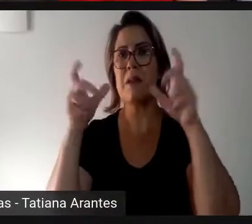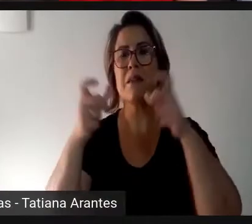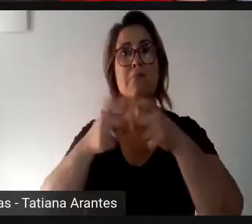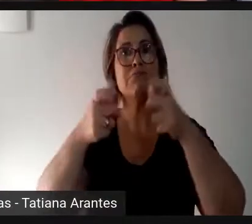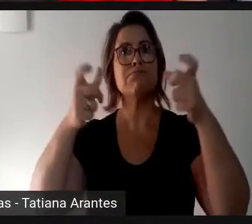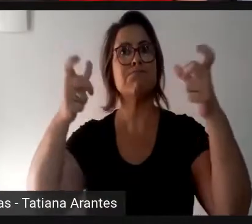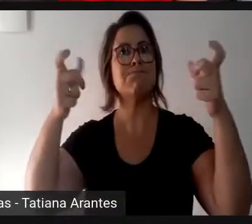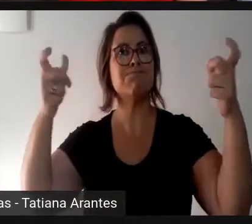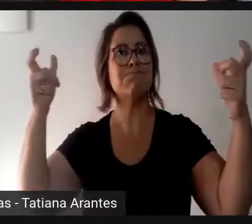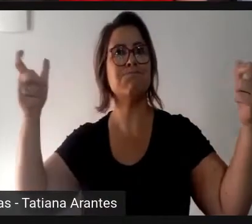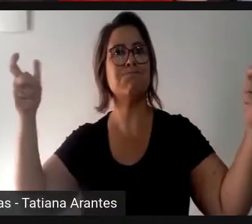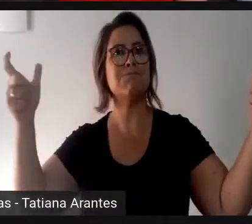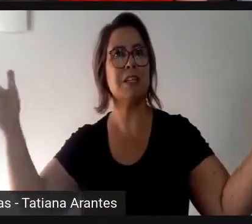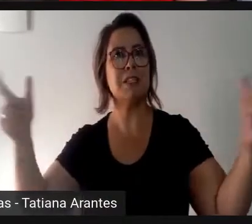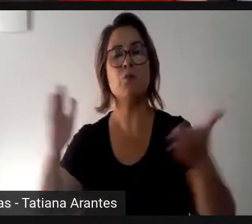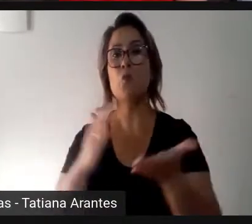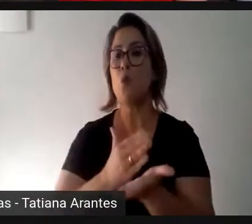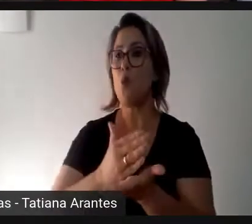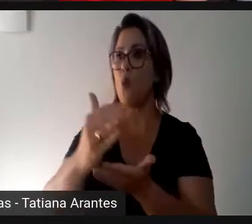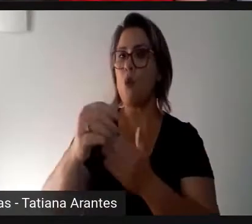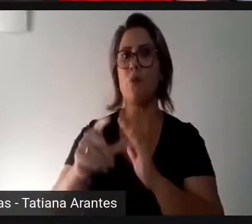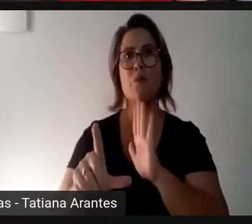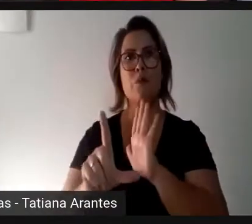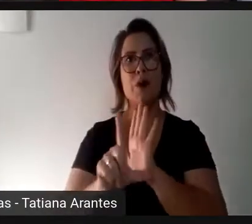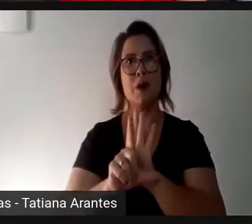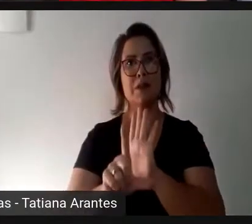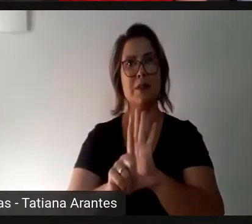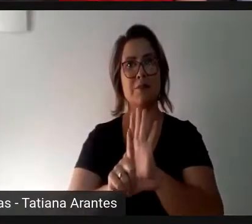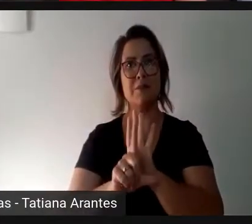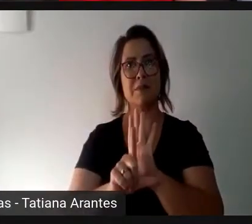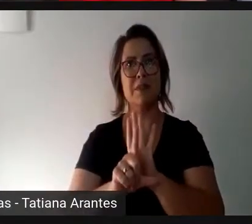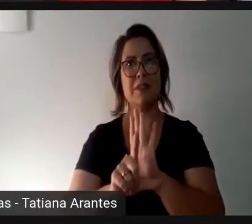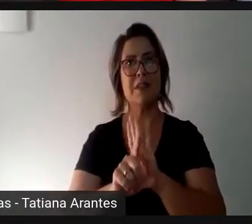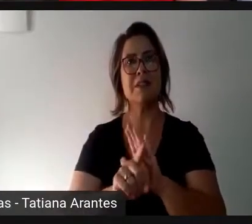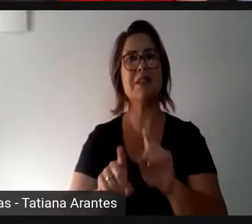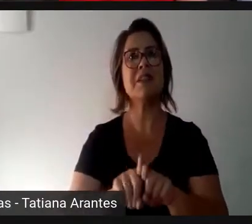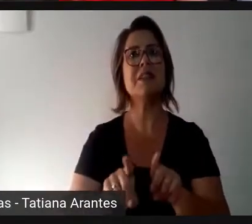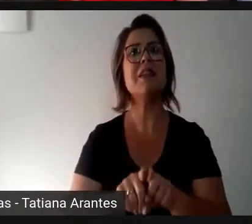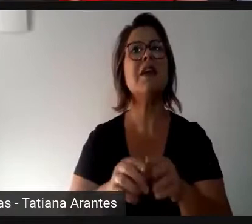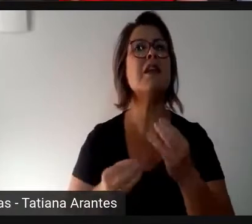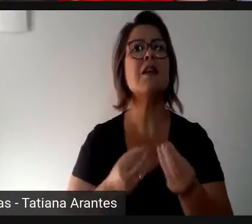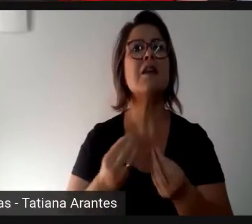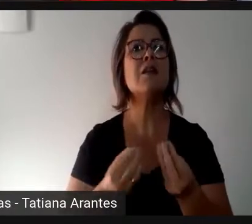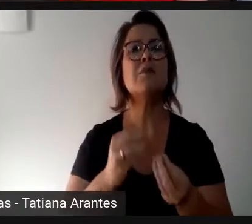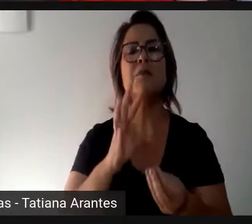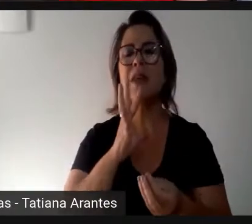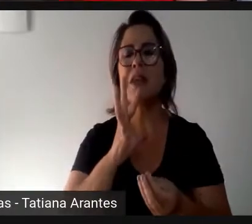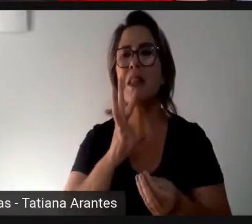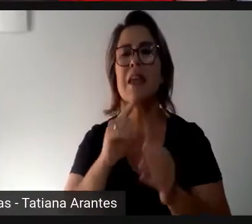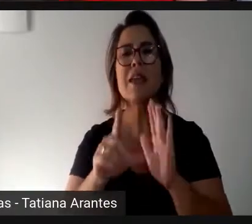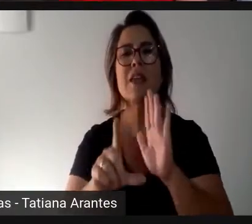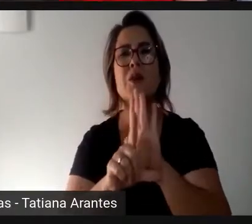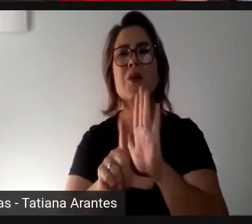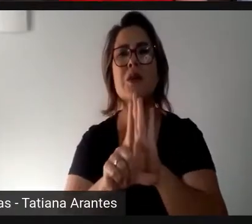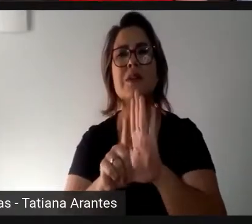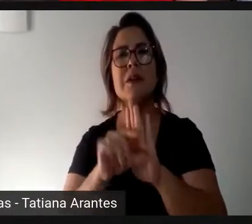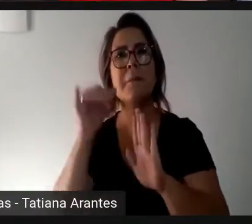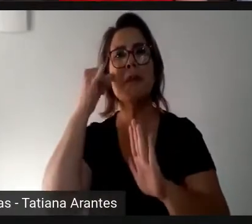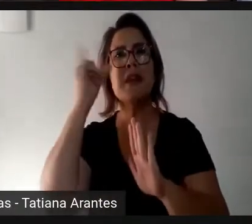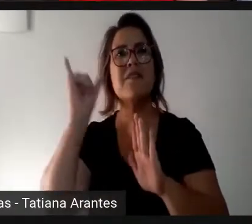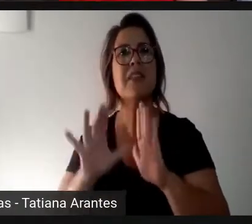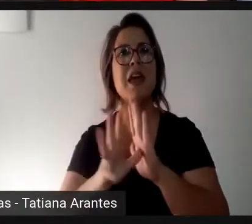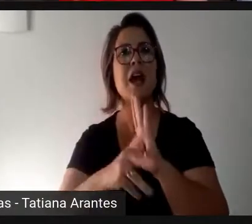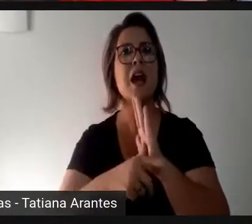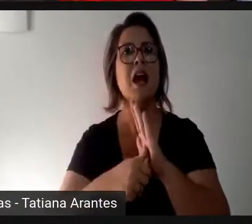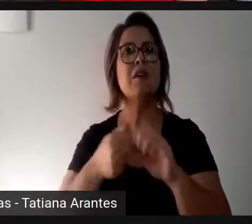desde a edição da lei conhecida como Lei da Empresa Limpa, Lei da Anticorrupção, Lei do Compliance, que é a